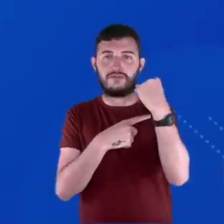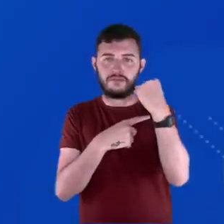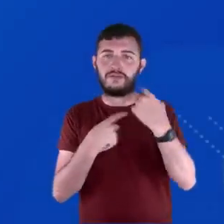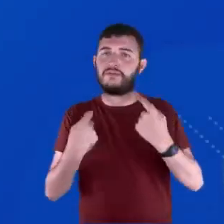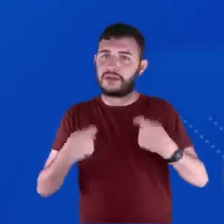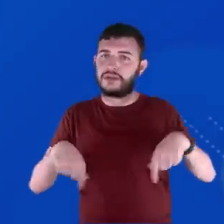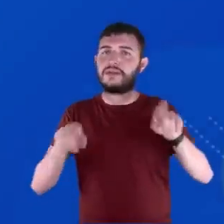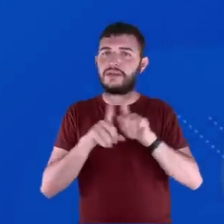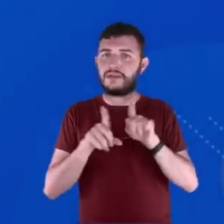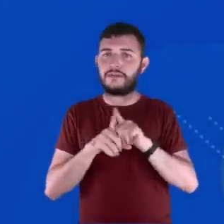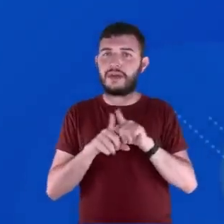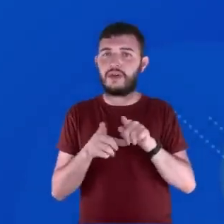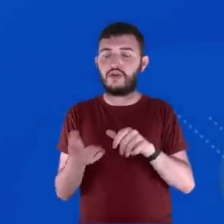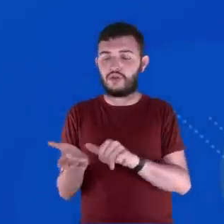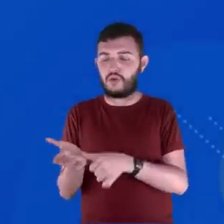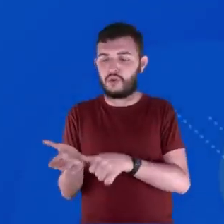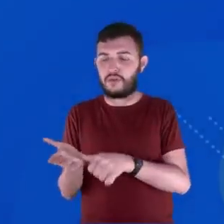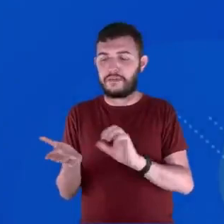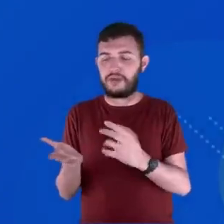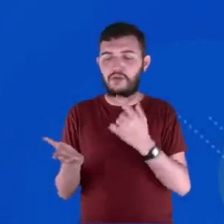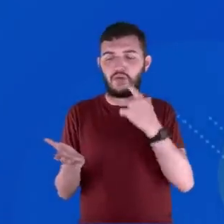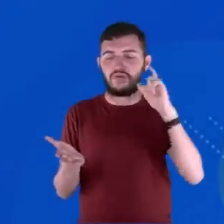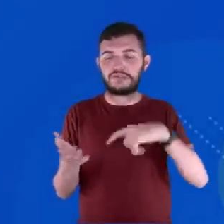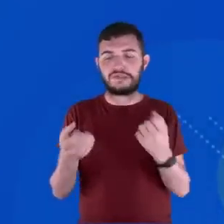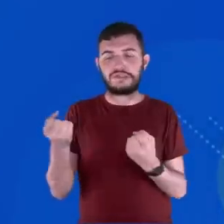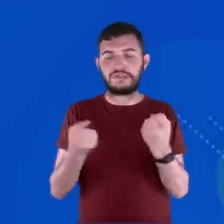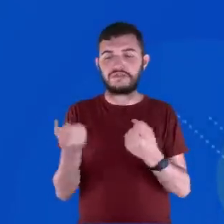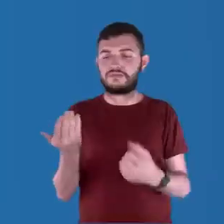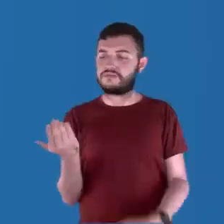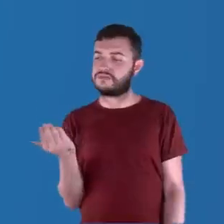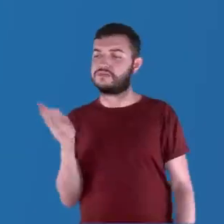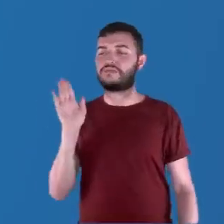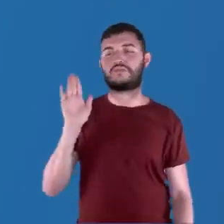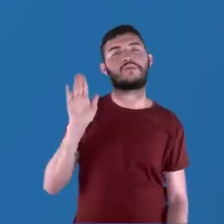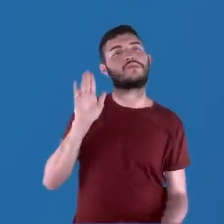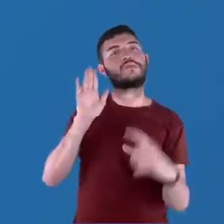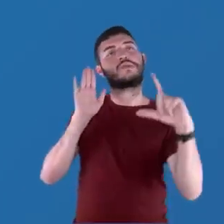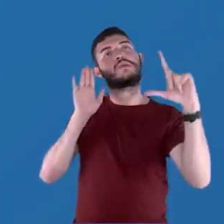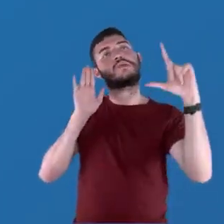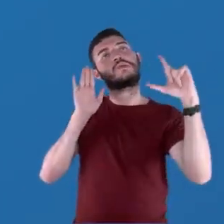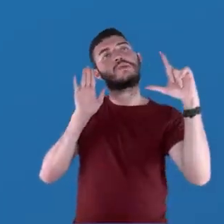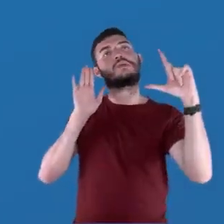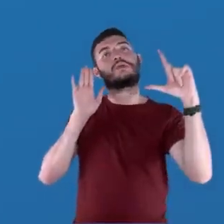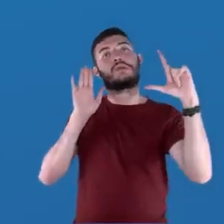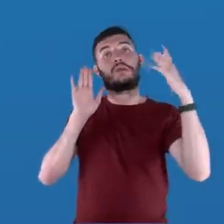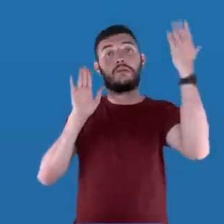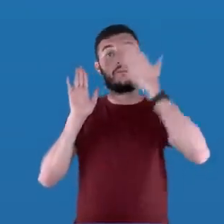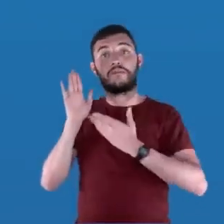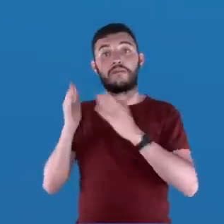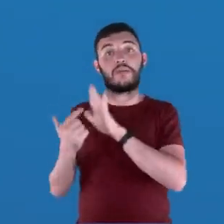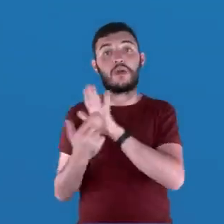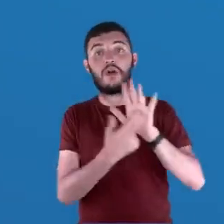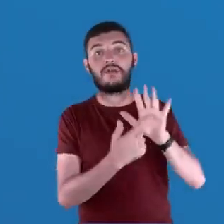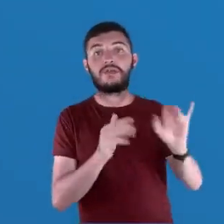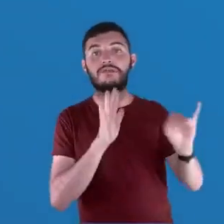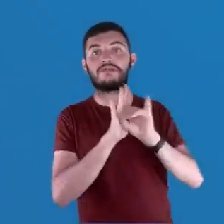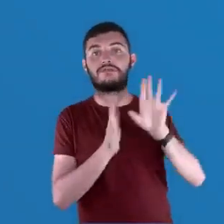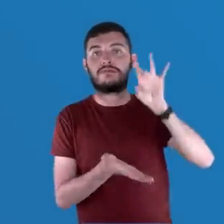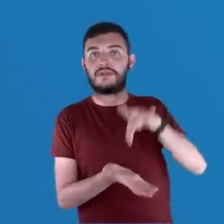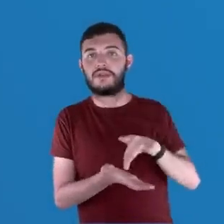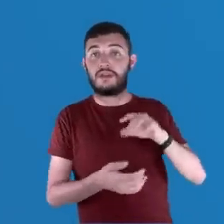é preciso estar segurando o documento que acabou de digitalizar Essa foto serve para comprovar a sua